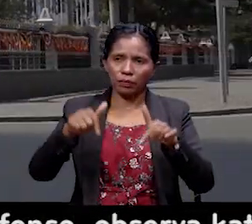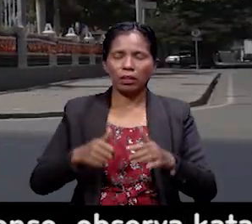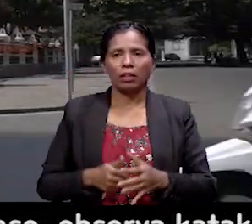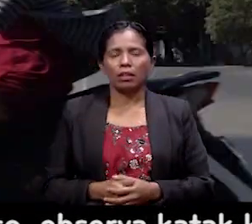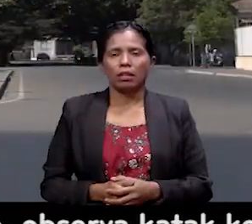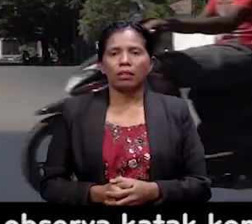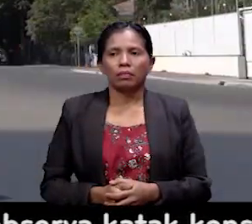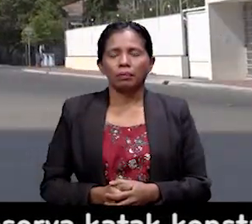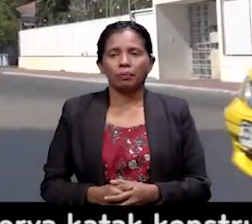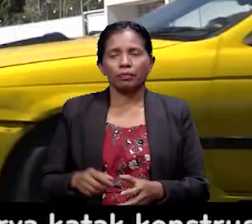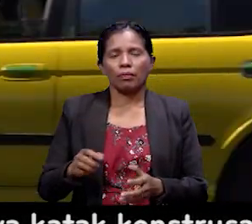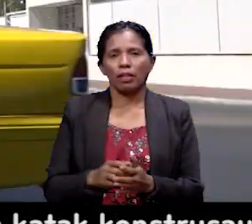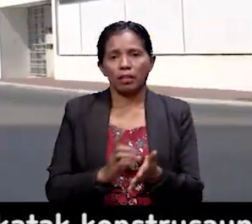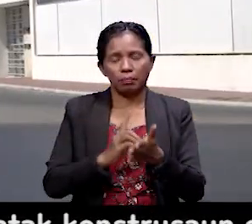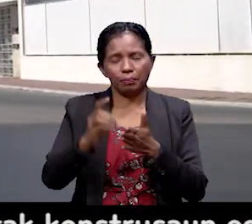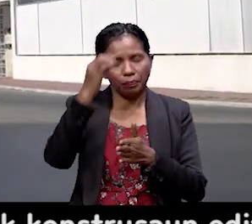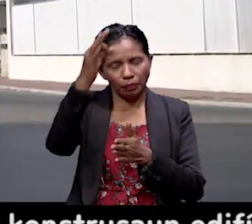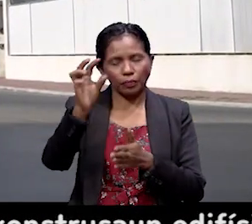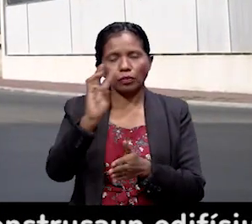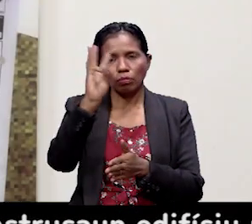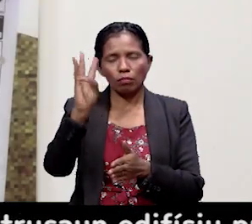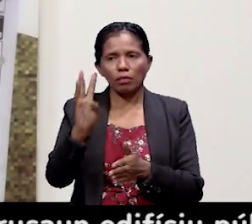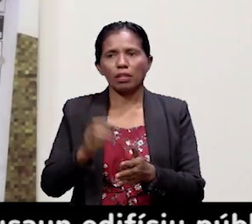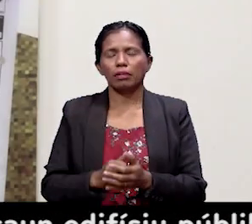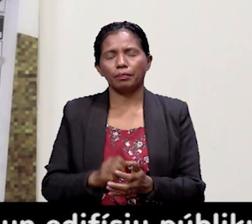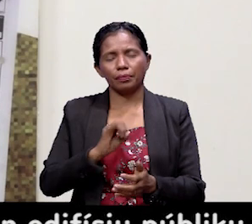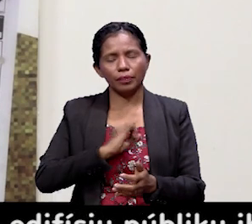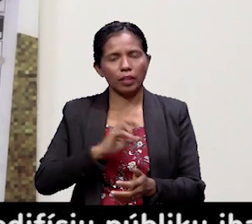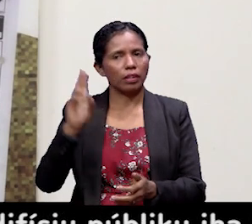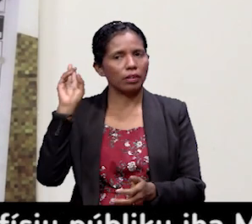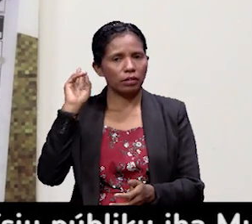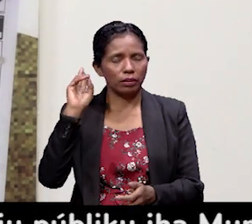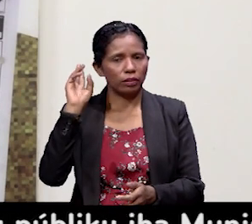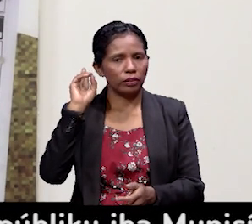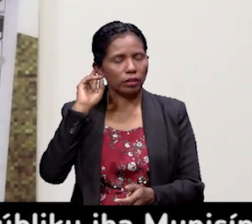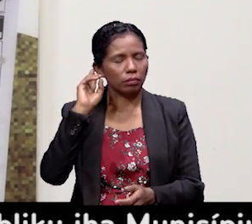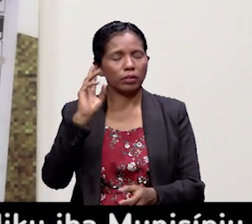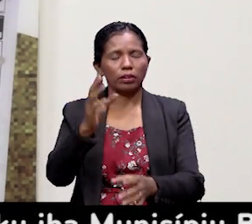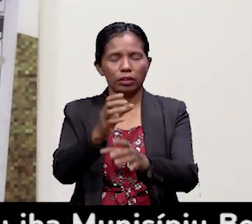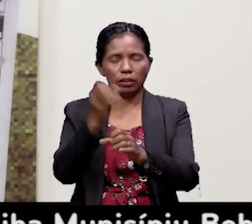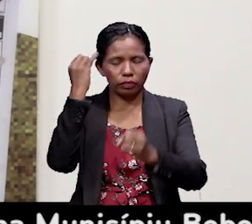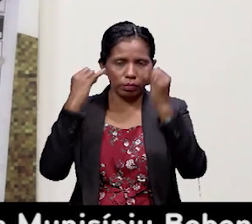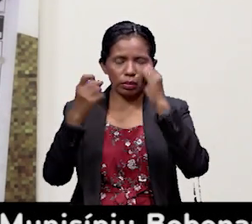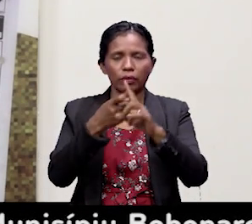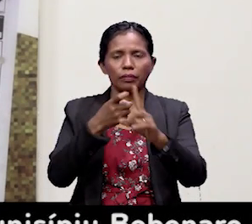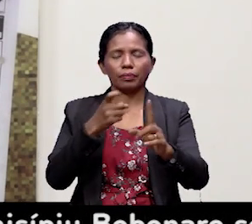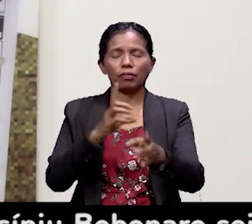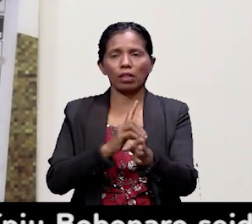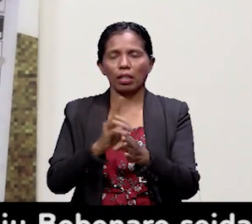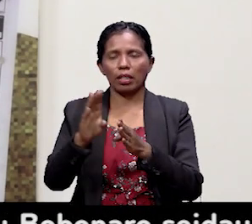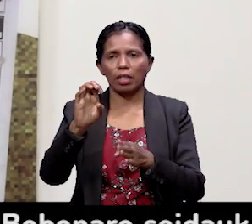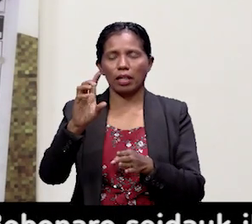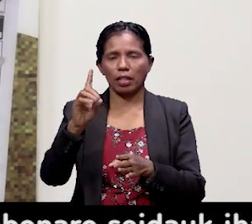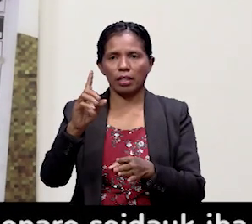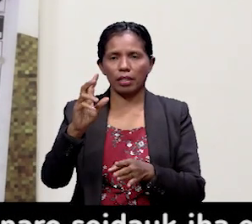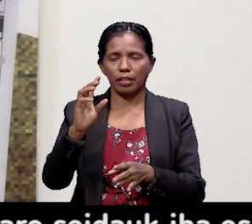oin? Quarta-feira, hoje, Rona, se uma informação, você, diretora ainda, em Catac,